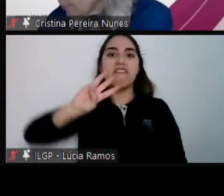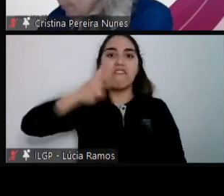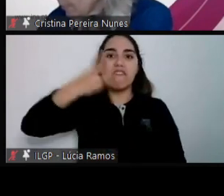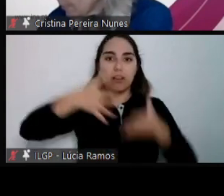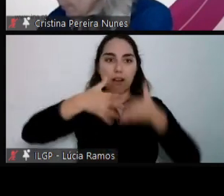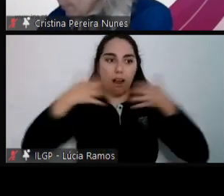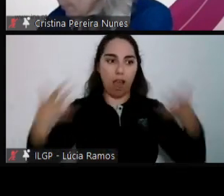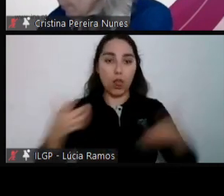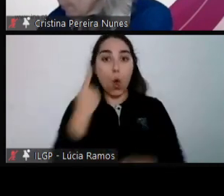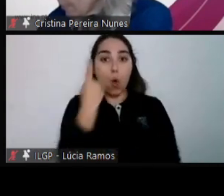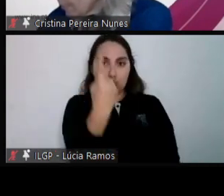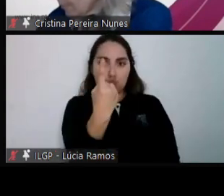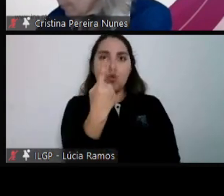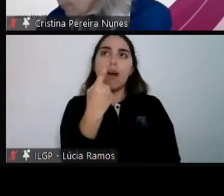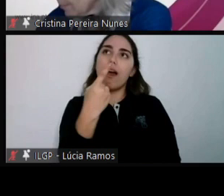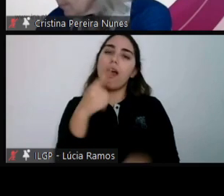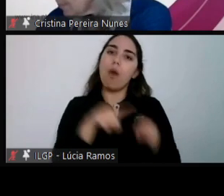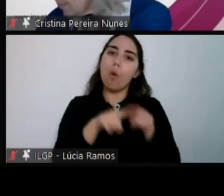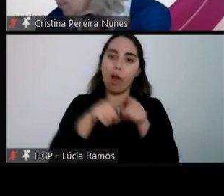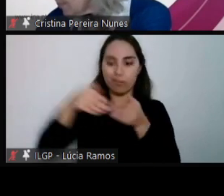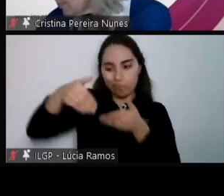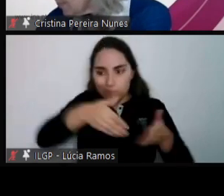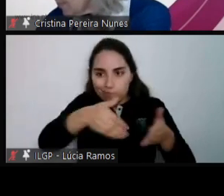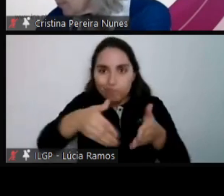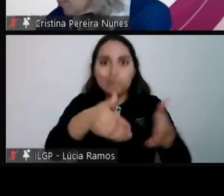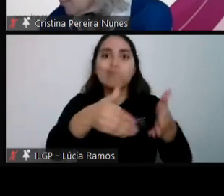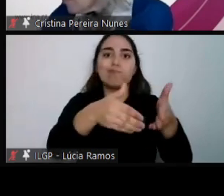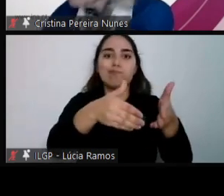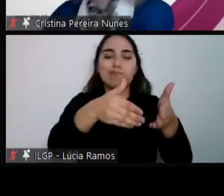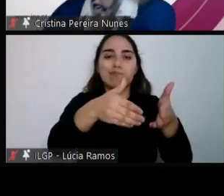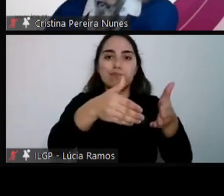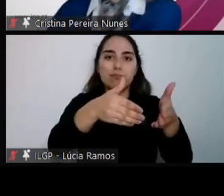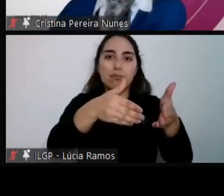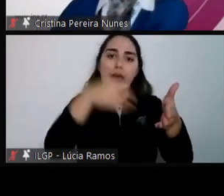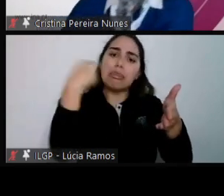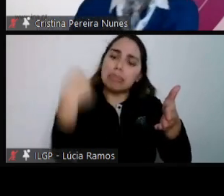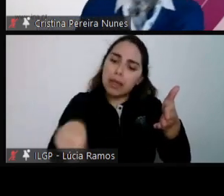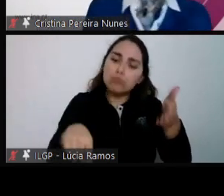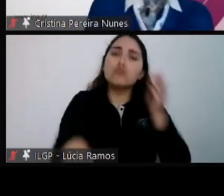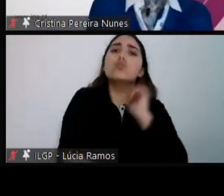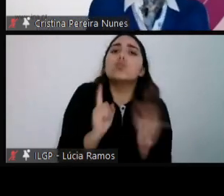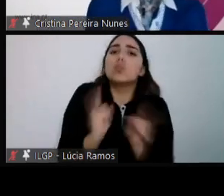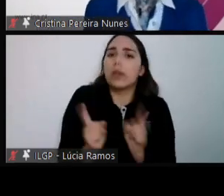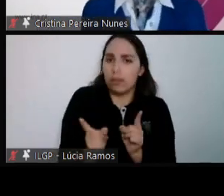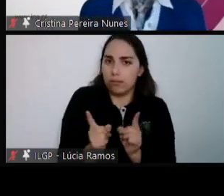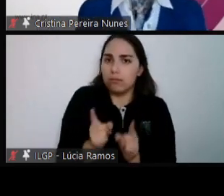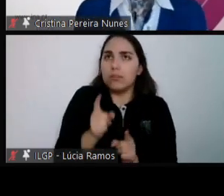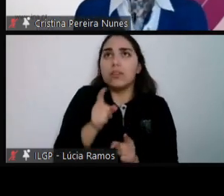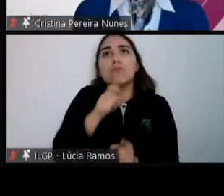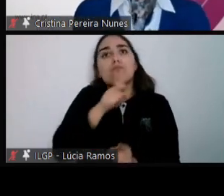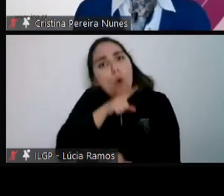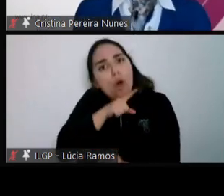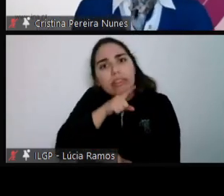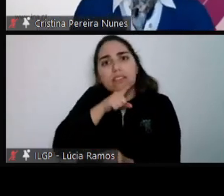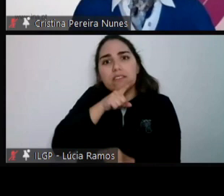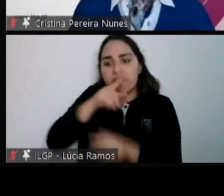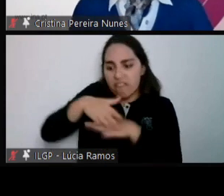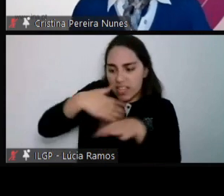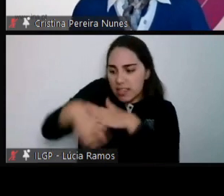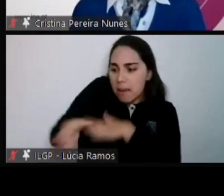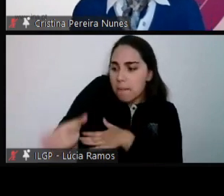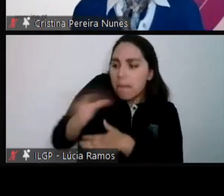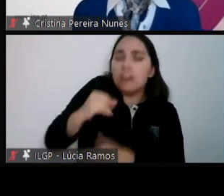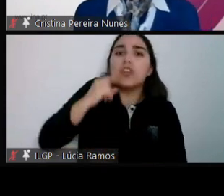mapeamento. Nós queremos muito identificar o que é que temos e o que é que devíamos ter, e, portanto, ver este gap. E com